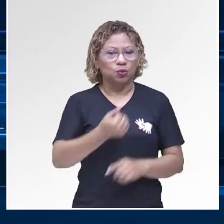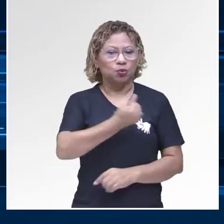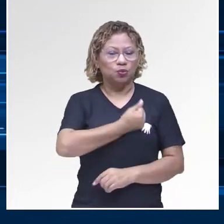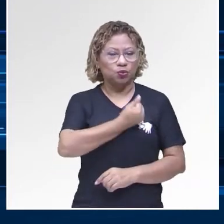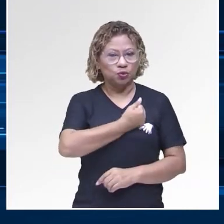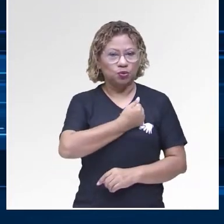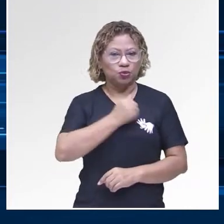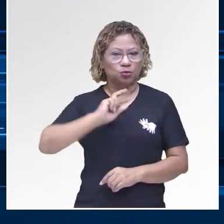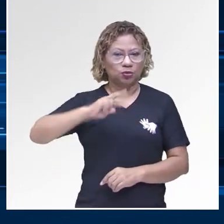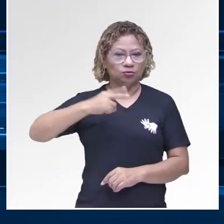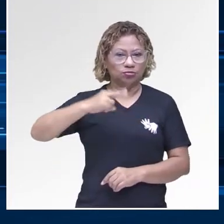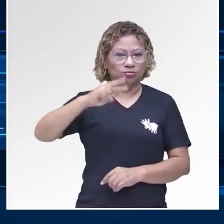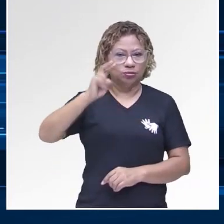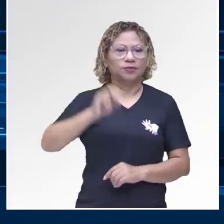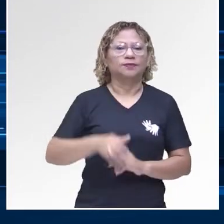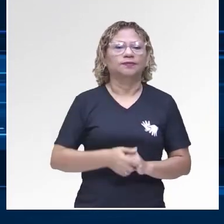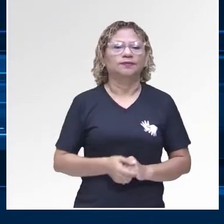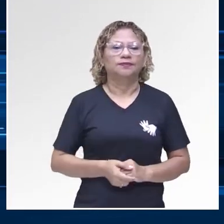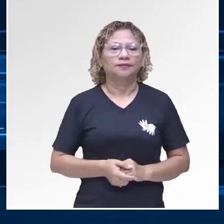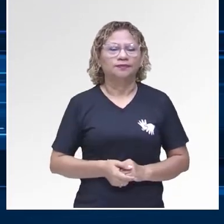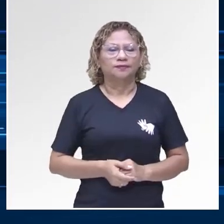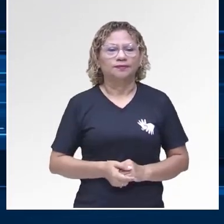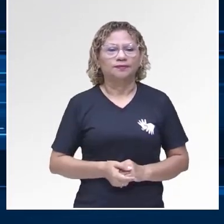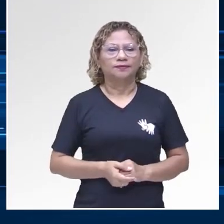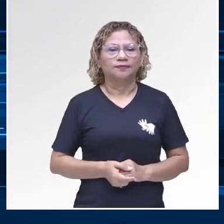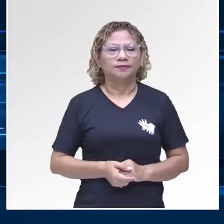2 para o 5, do 5 para o 8 e assim sucessivamente.